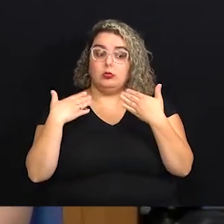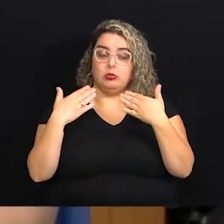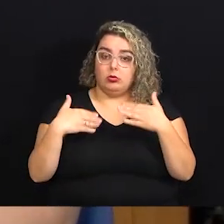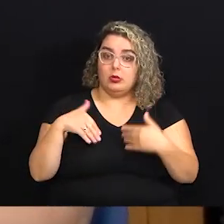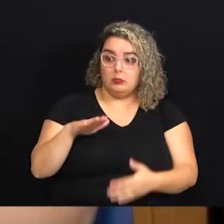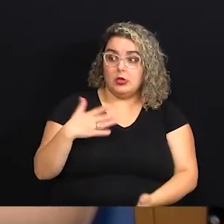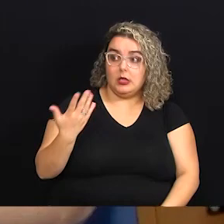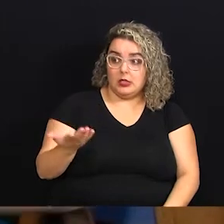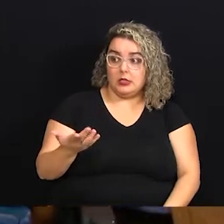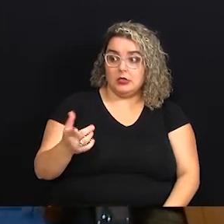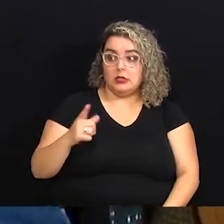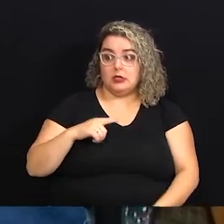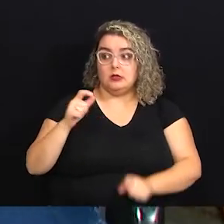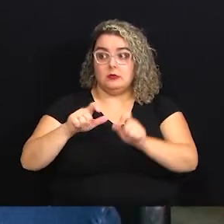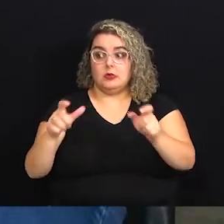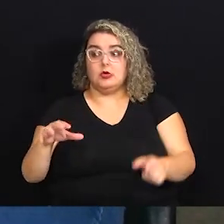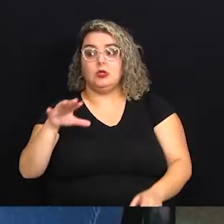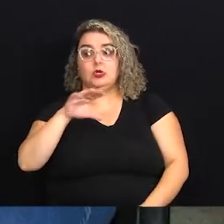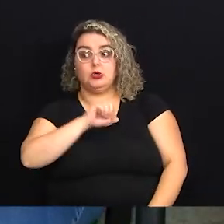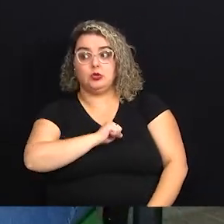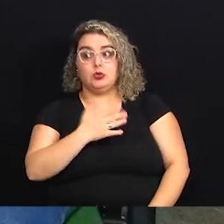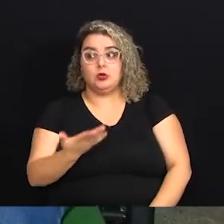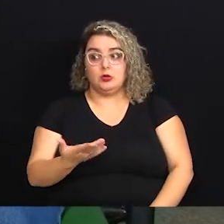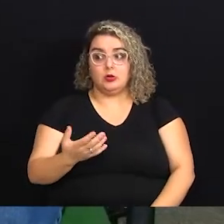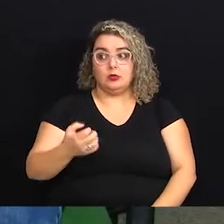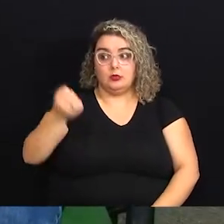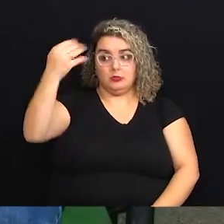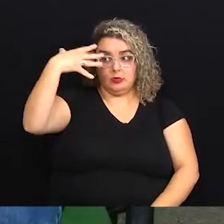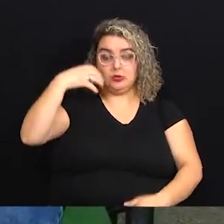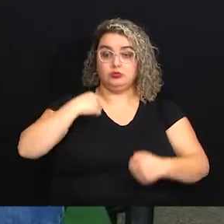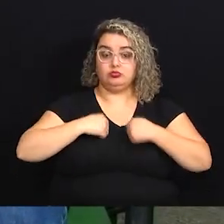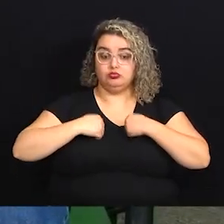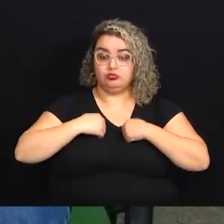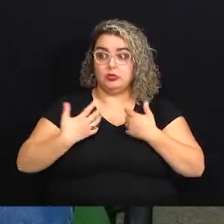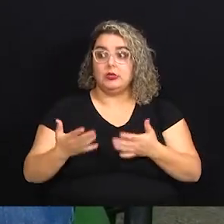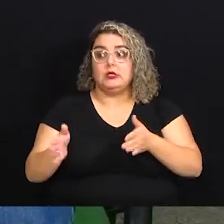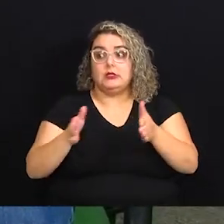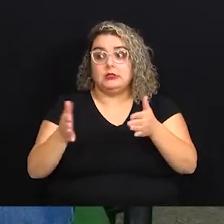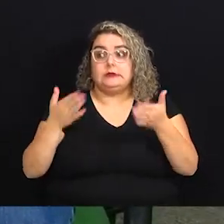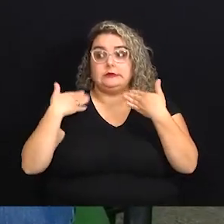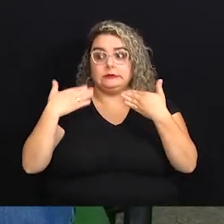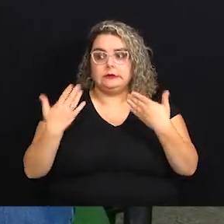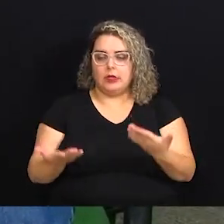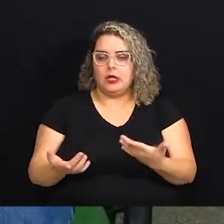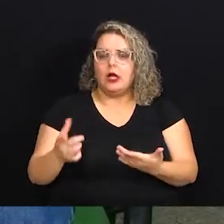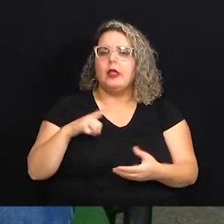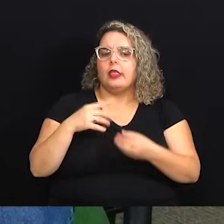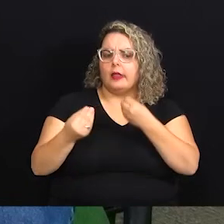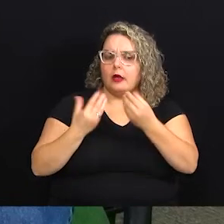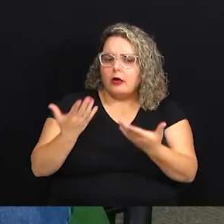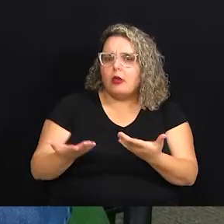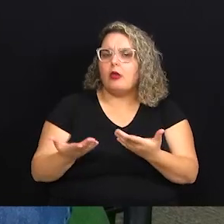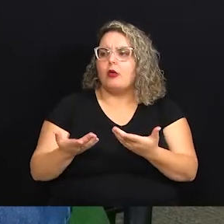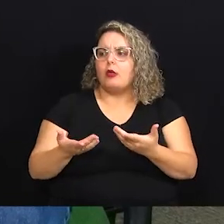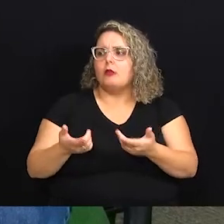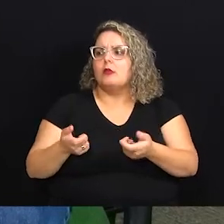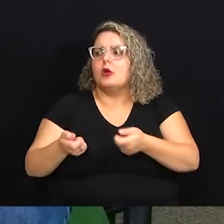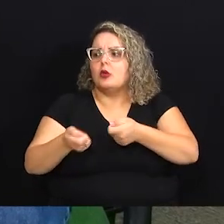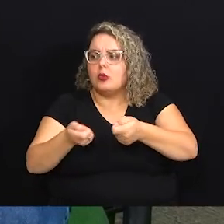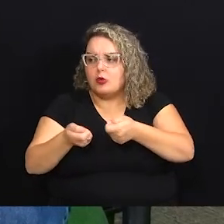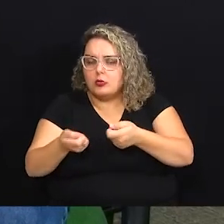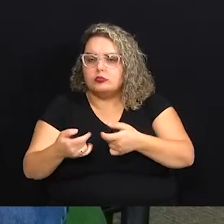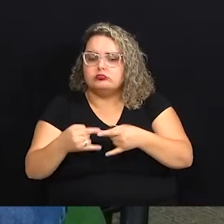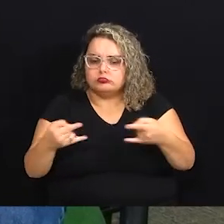mais quente, tem muita gente que ainda gosta de estar ligando o chuveiro elétrico, mesmo nesse período aqui. Tem como a gente dar